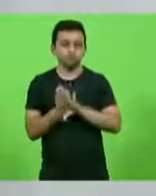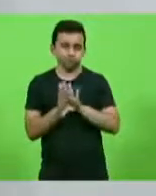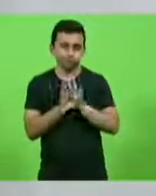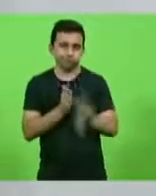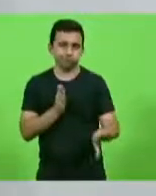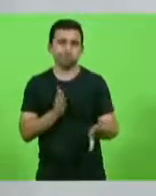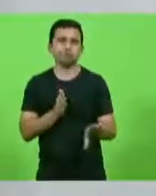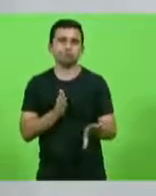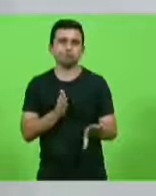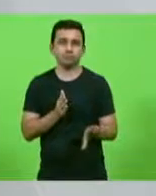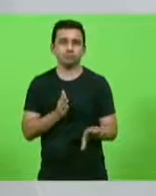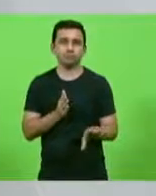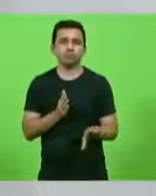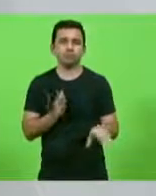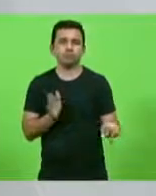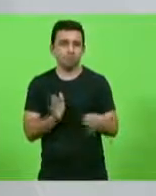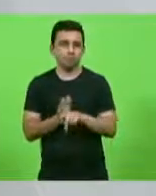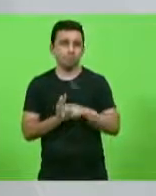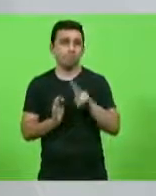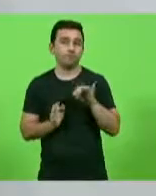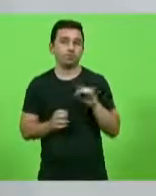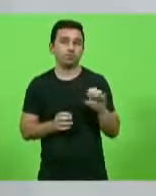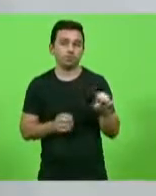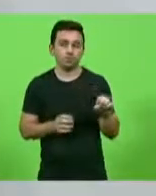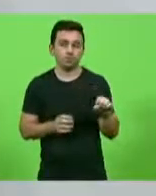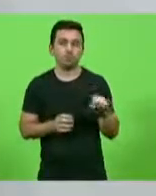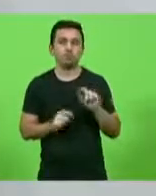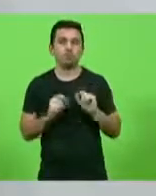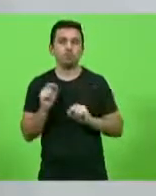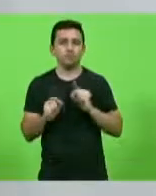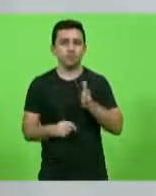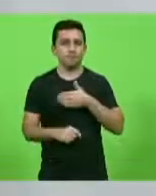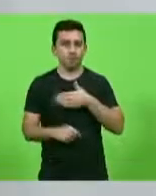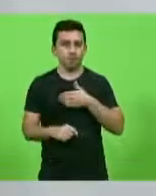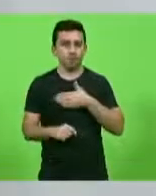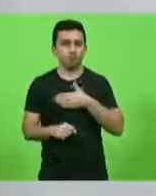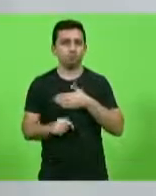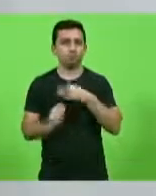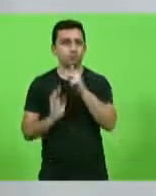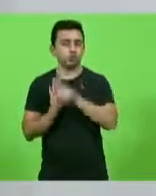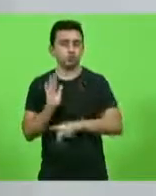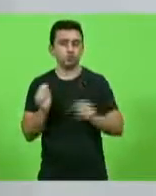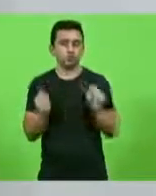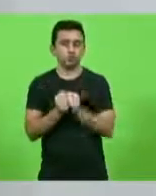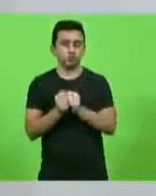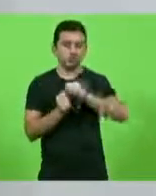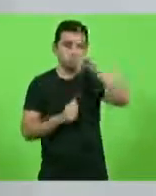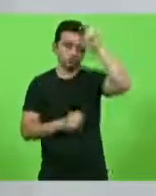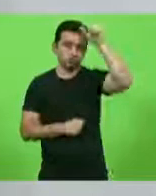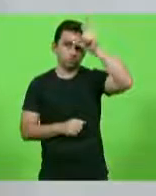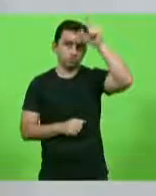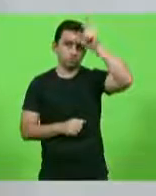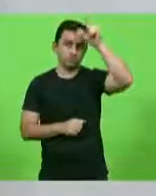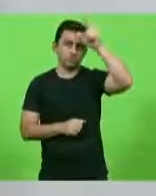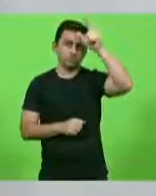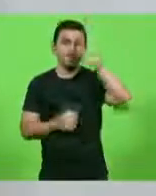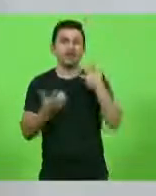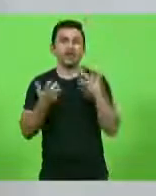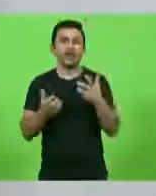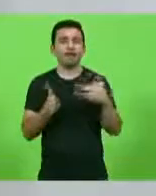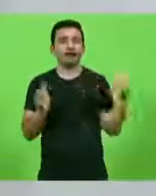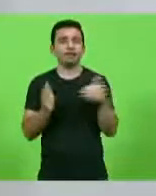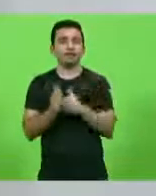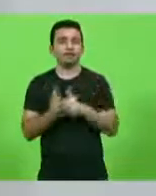derrubada do veto de um projeto de minha autoria com o deputado Sargento Lima, que fixa em